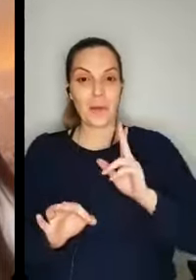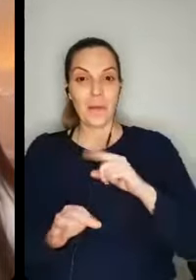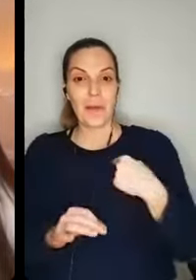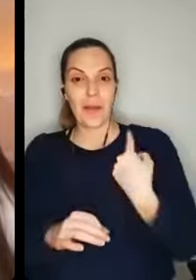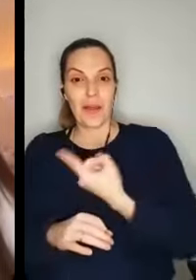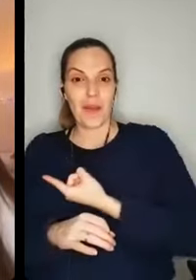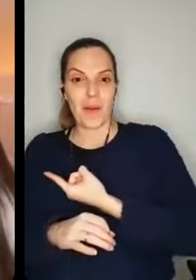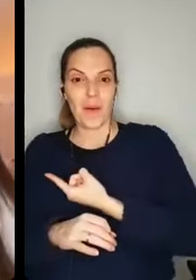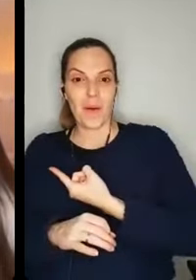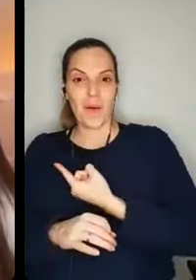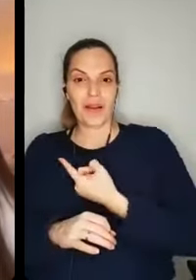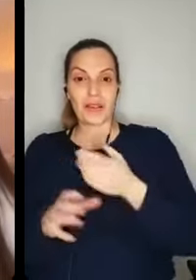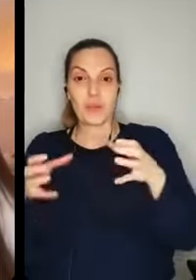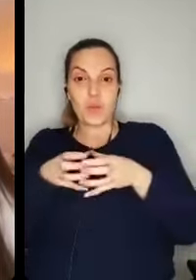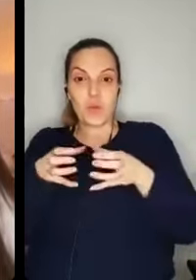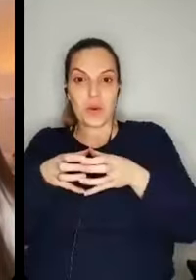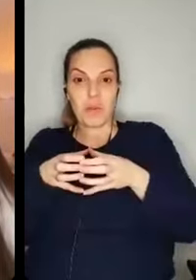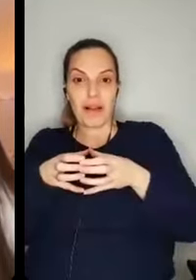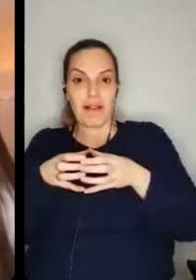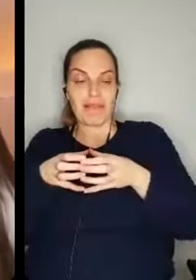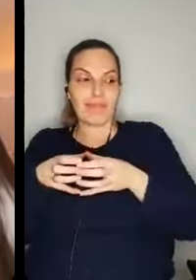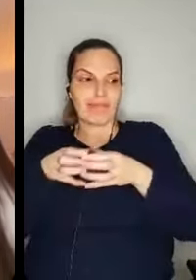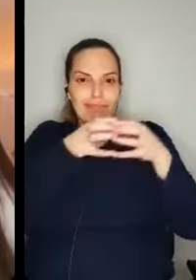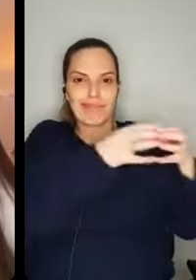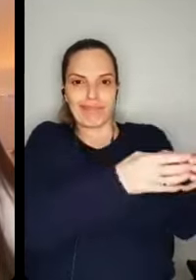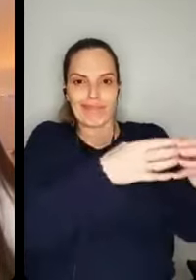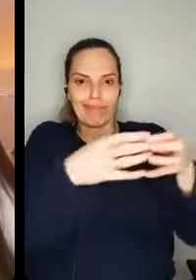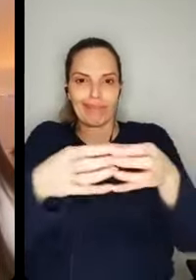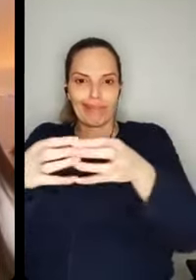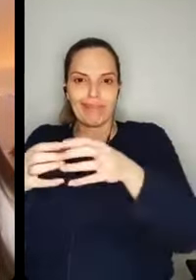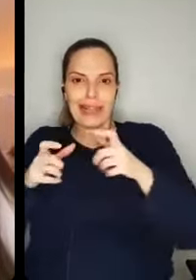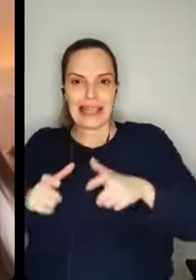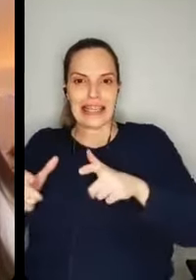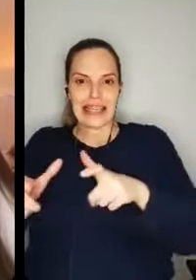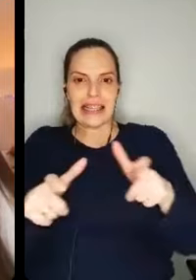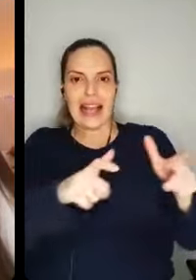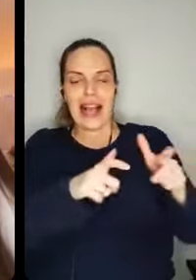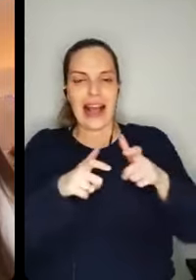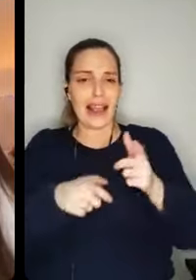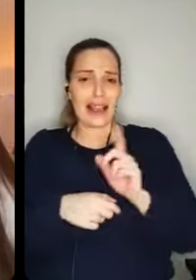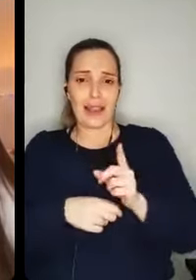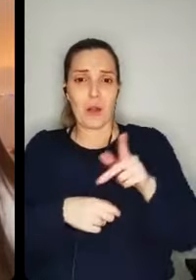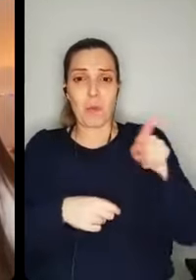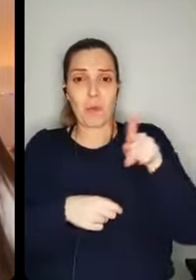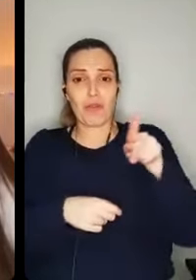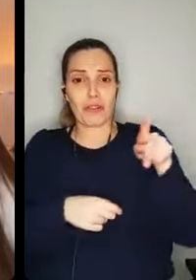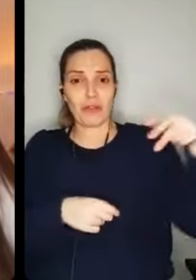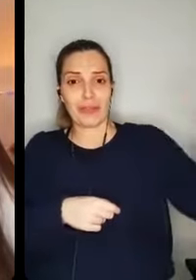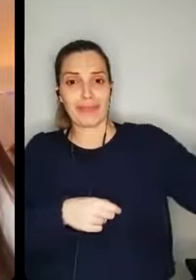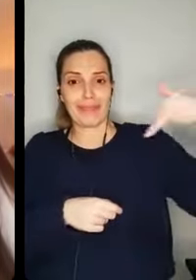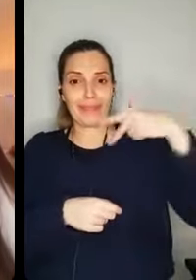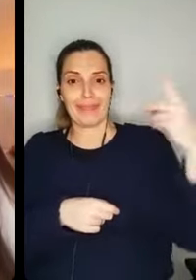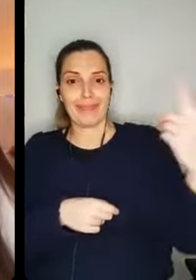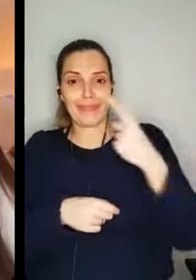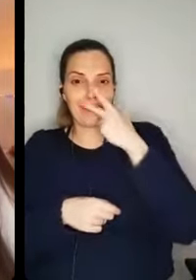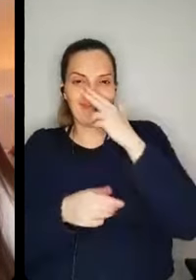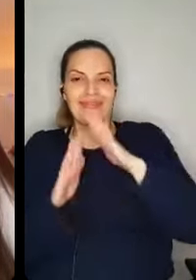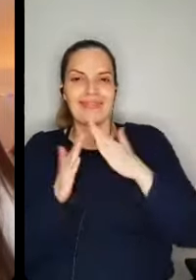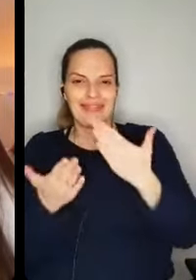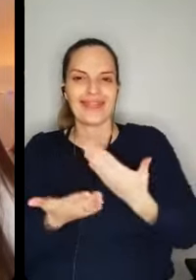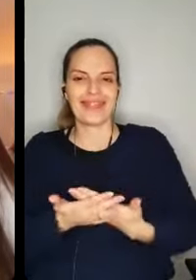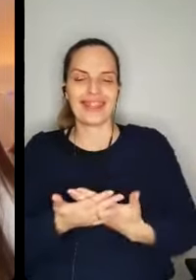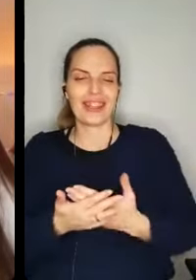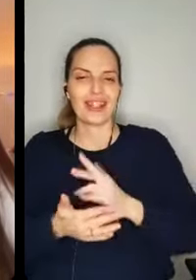trocando, e na URGS é diferente, né? E eu acho que esse é um ponto bem positivo, assim, que até no